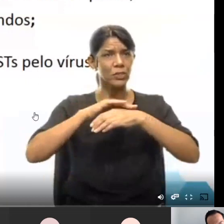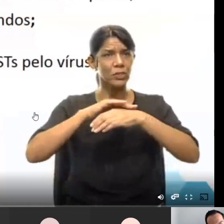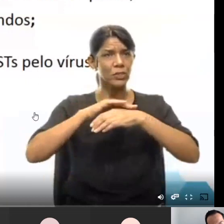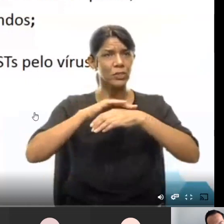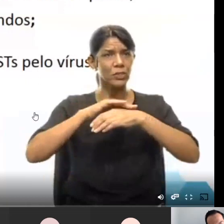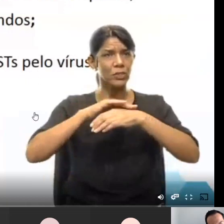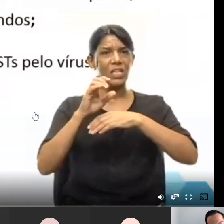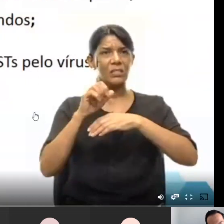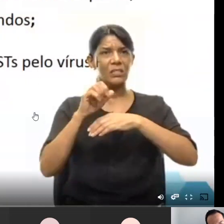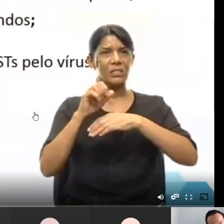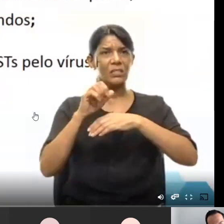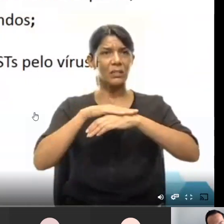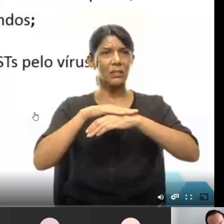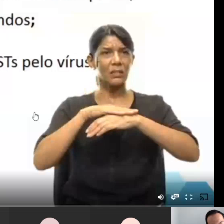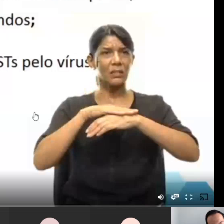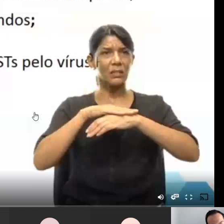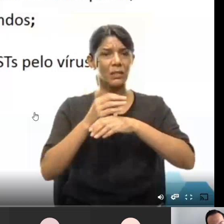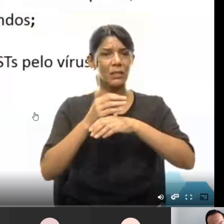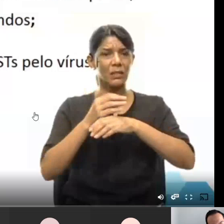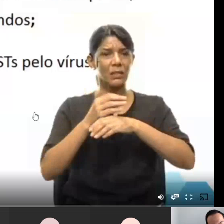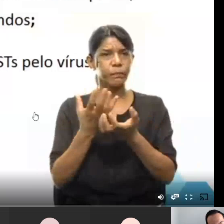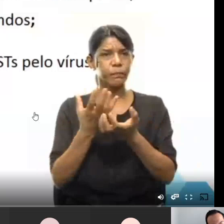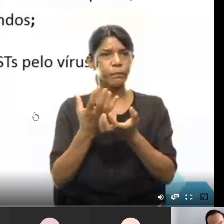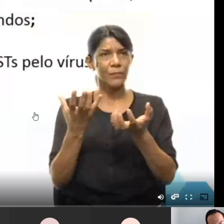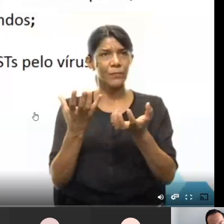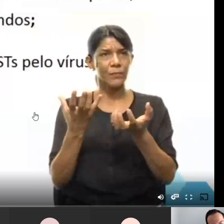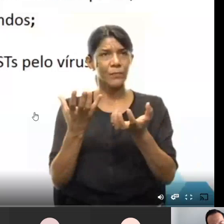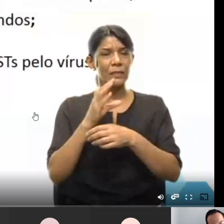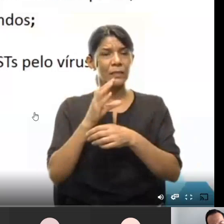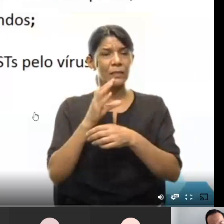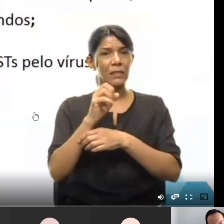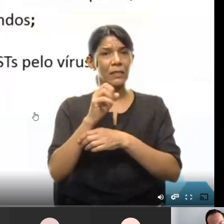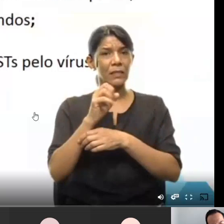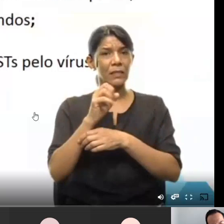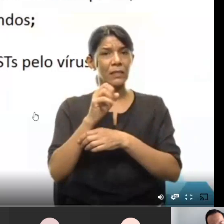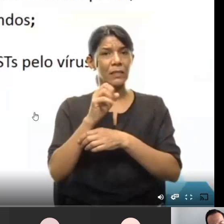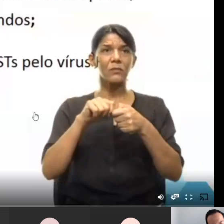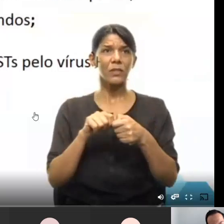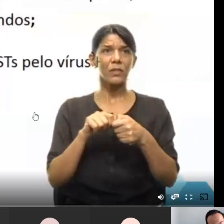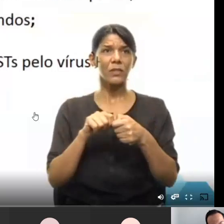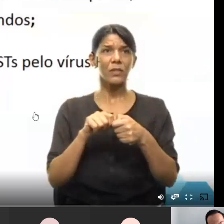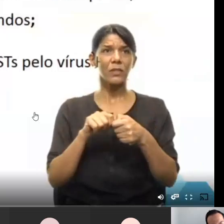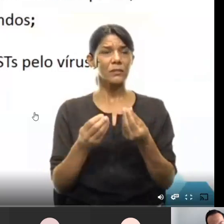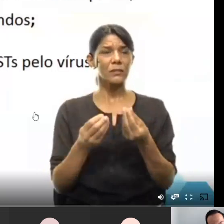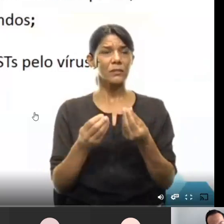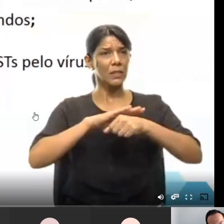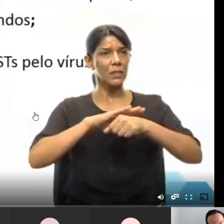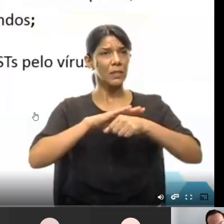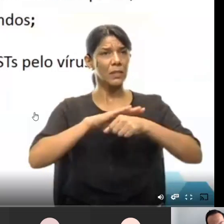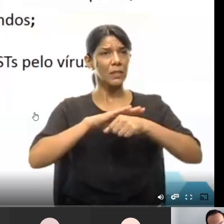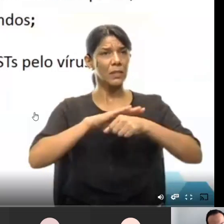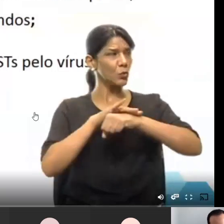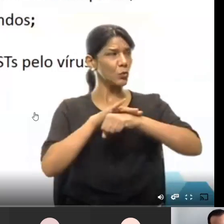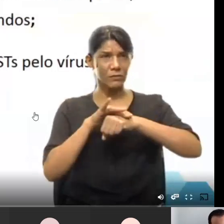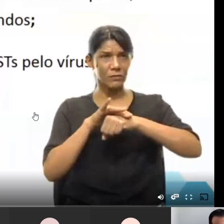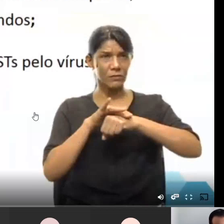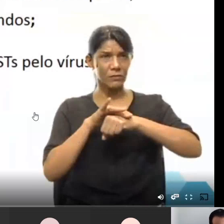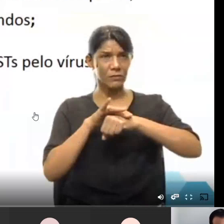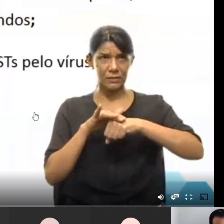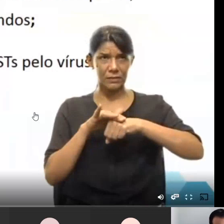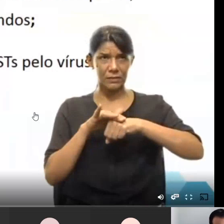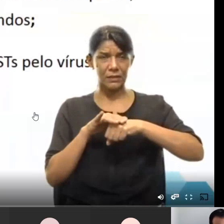né? Aquele aspecto couve-flor. E essas cristas são formadas justamente na superfície aí da